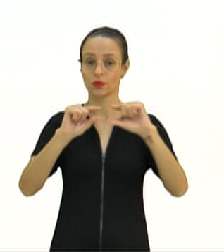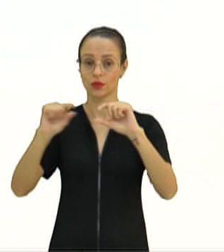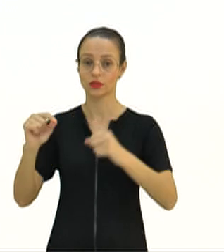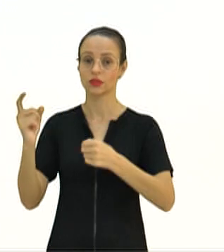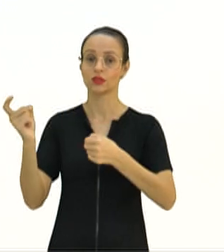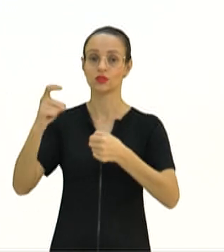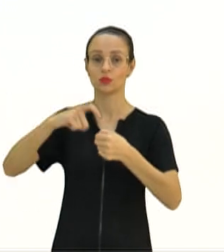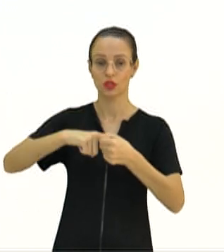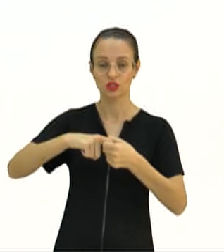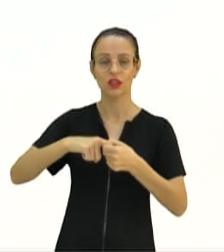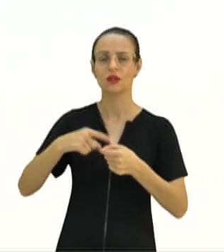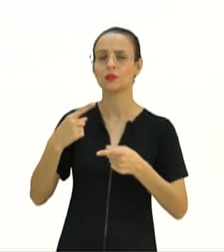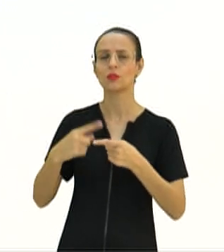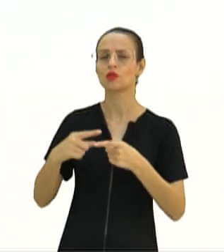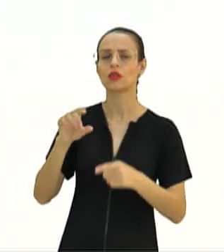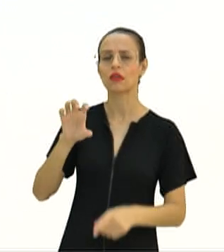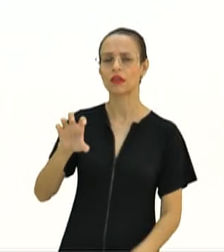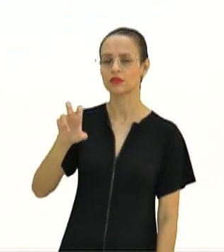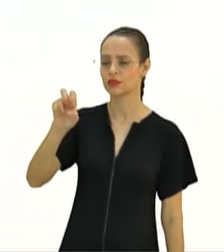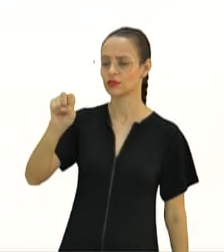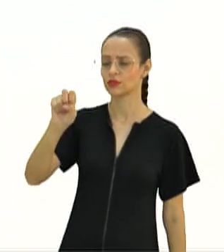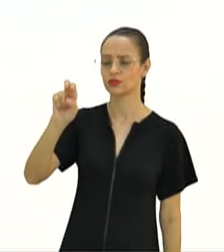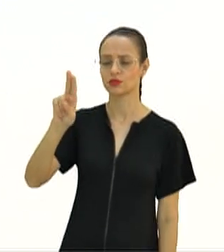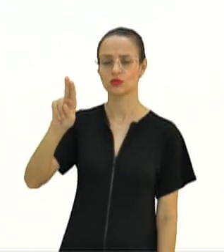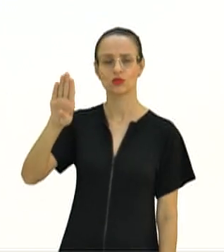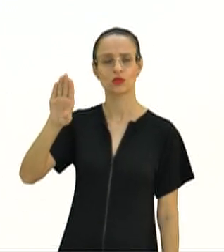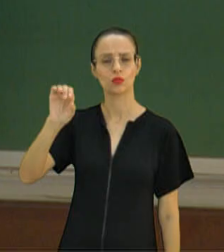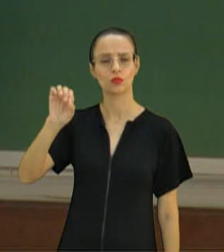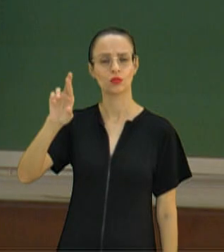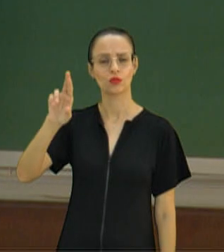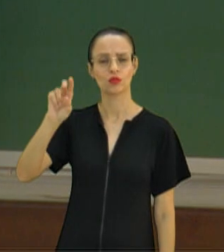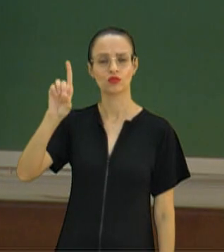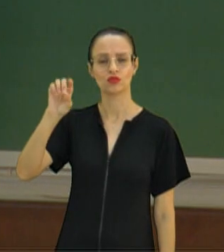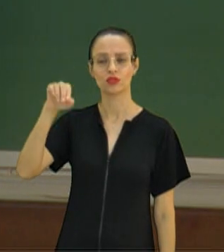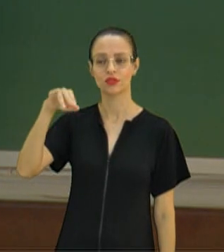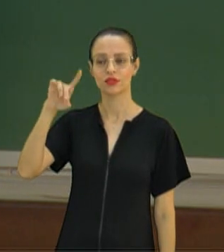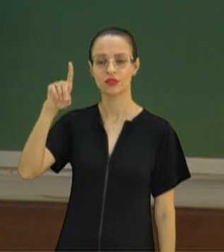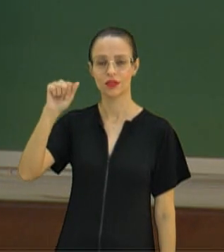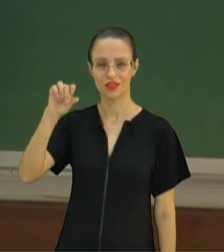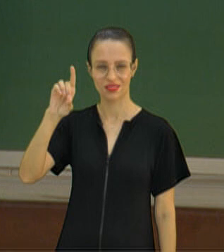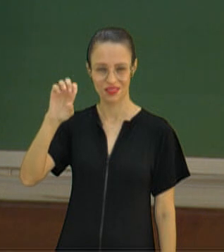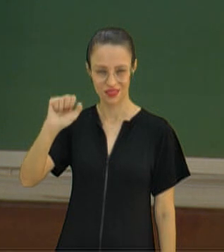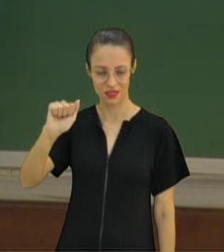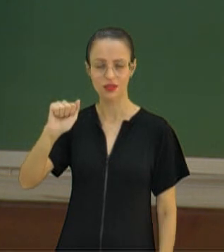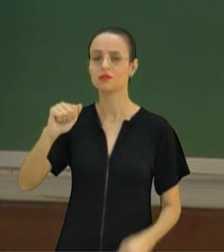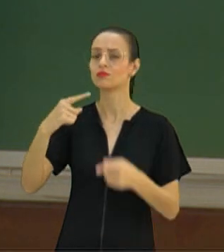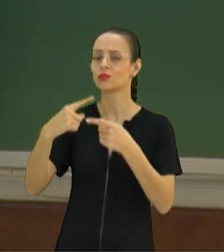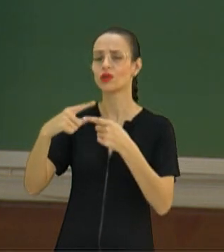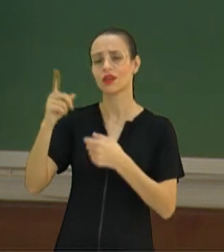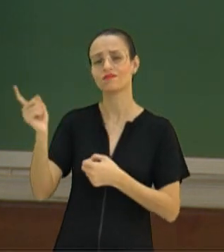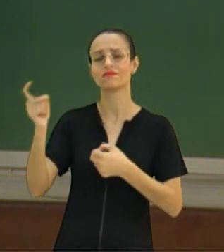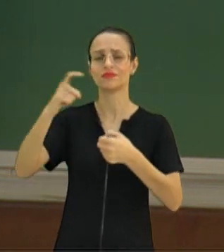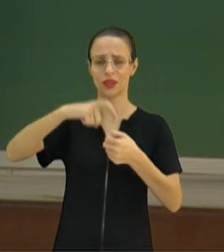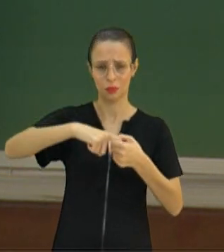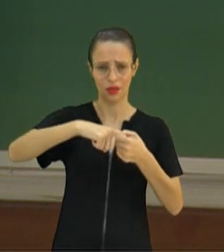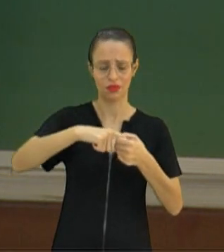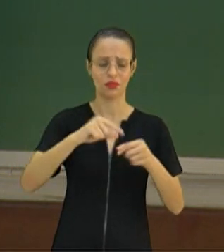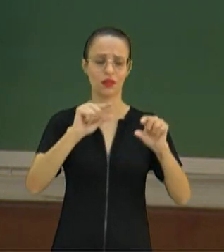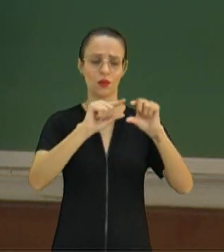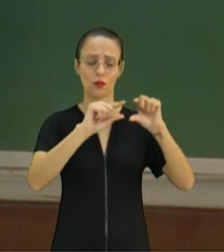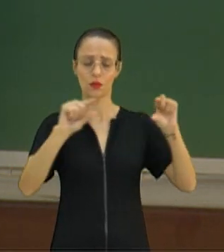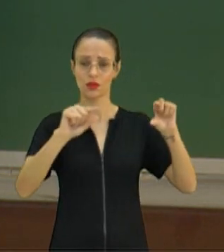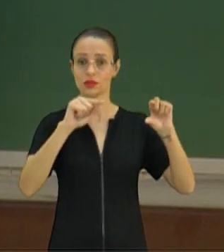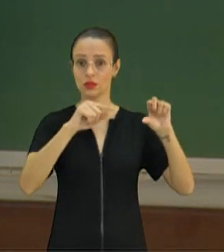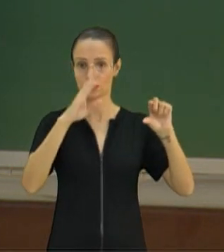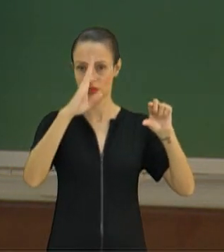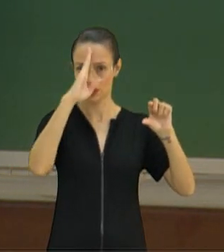tem esse nome justamente porque ela exerce uma subordinação, uma dependência em relação à outra oração, a oração